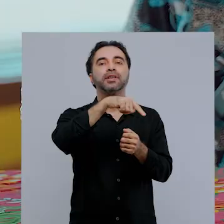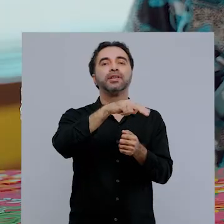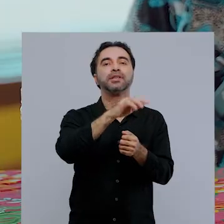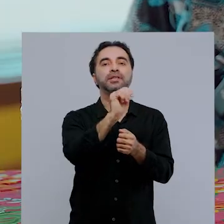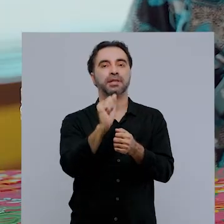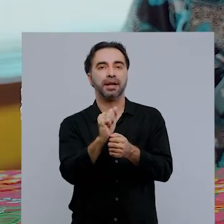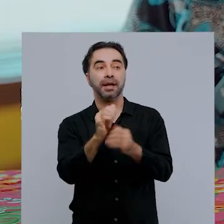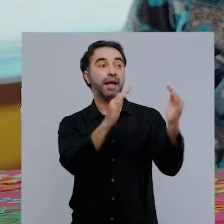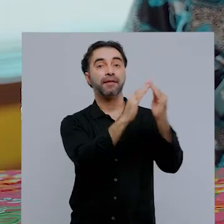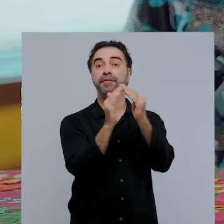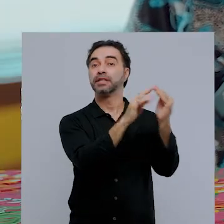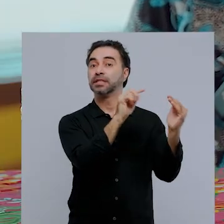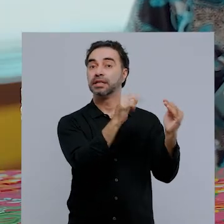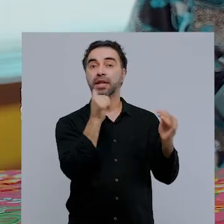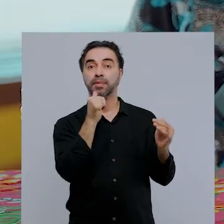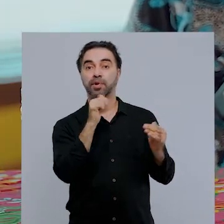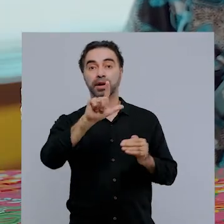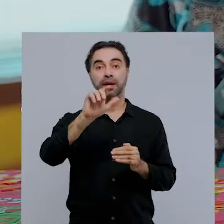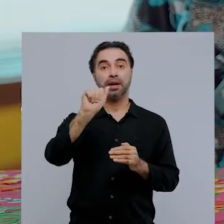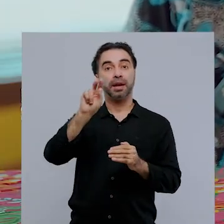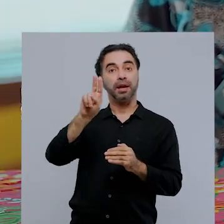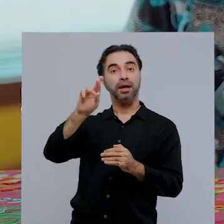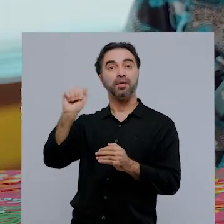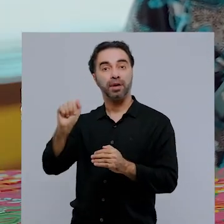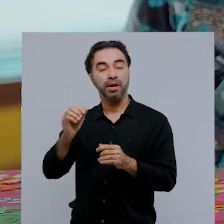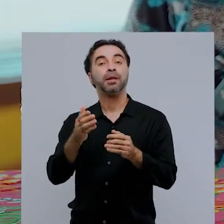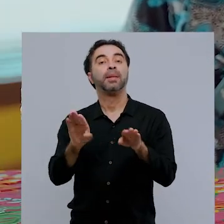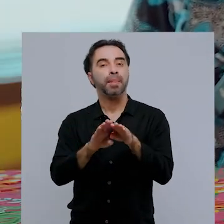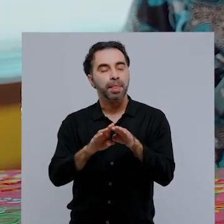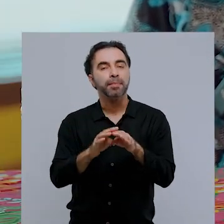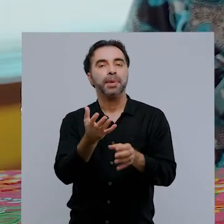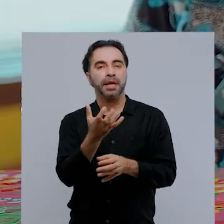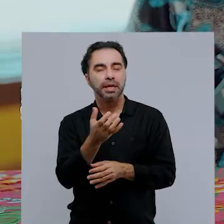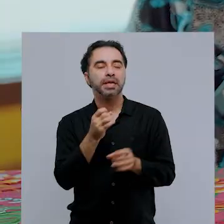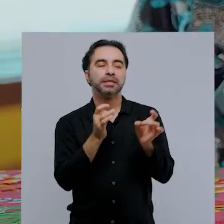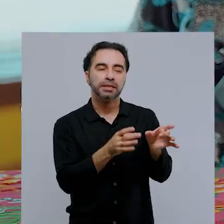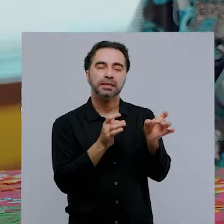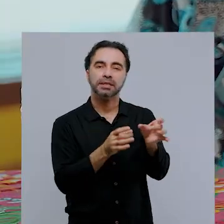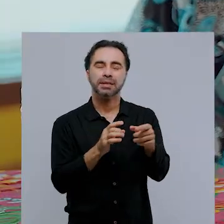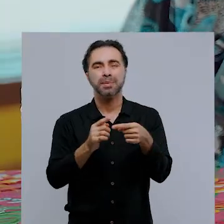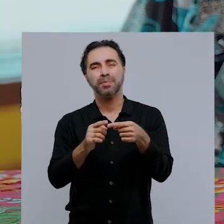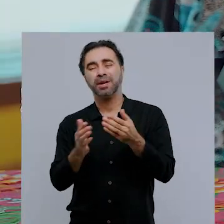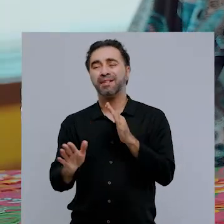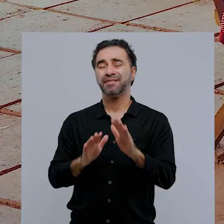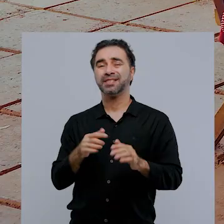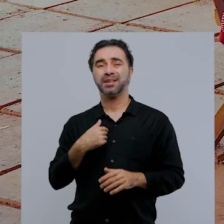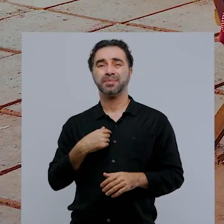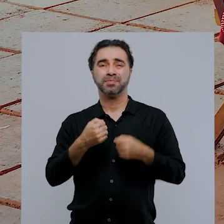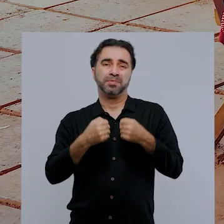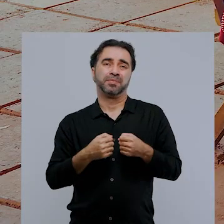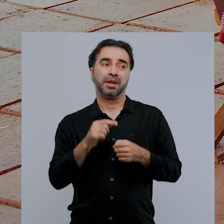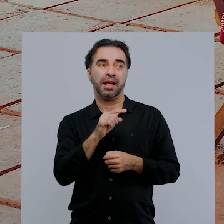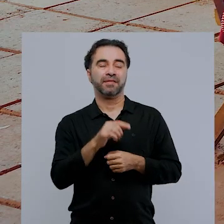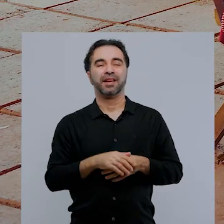a pessoa, a vizinha dela que ela fala, essa dona Laura, teve também o interesse, né, de poder ensinar ela, porque às vezes ela poderia... Deixar, dona Aí